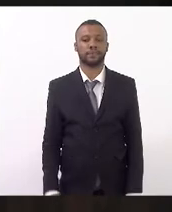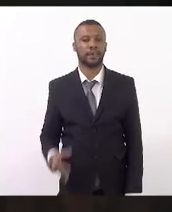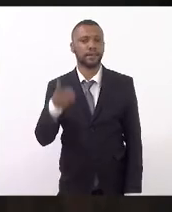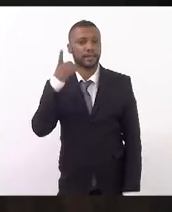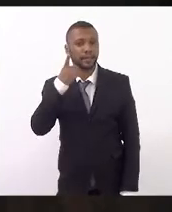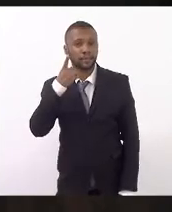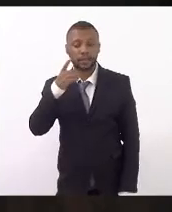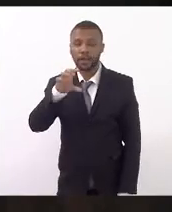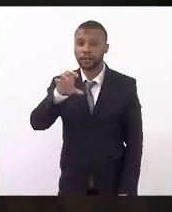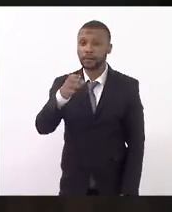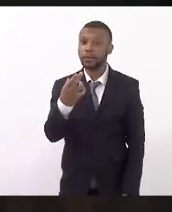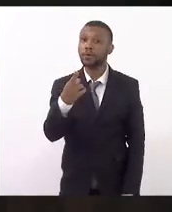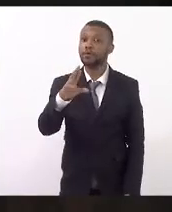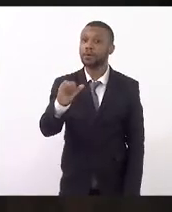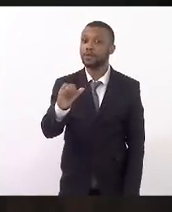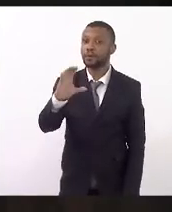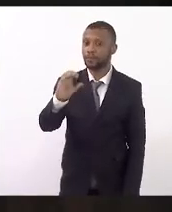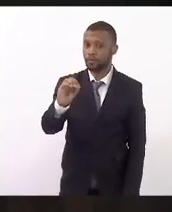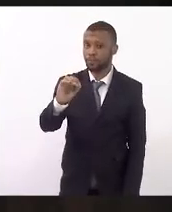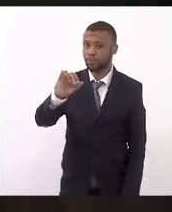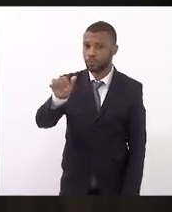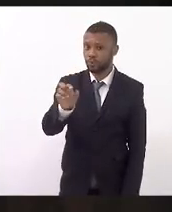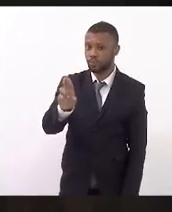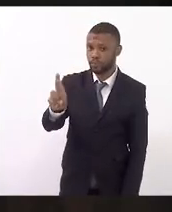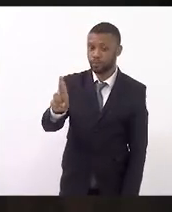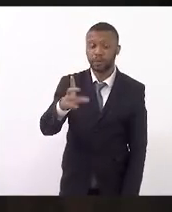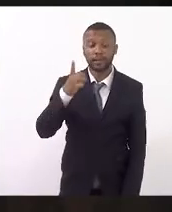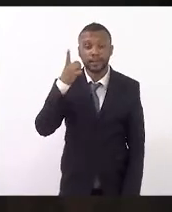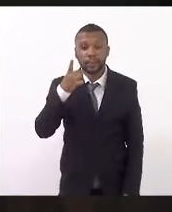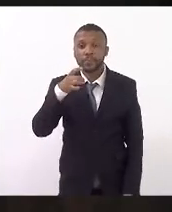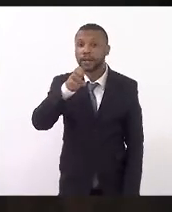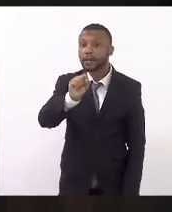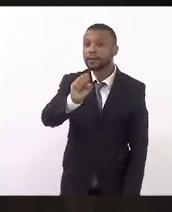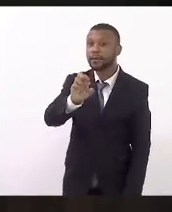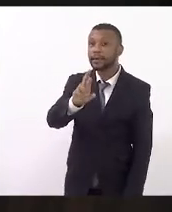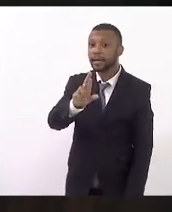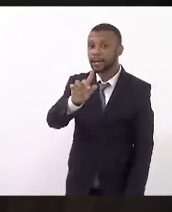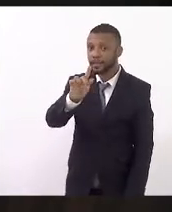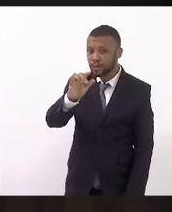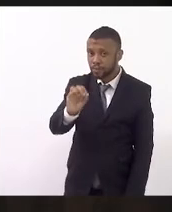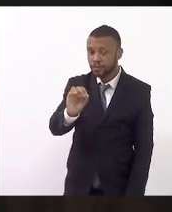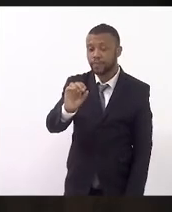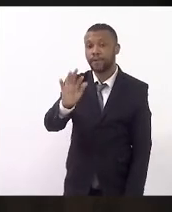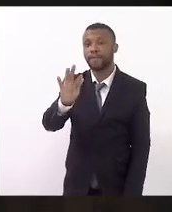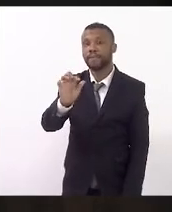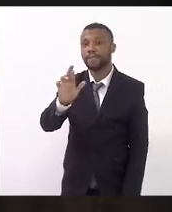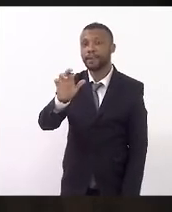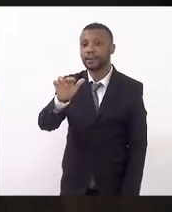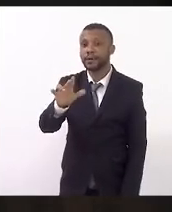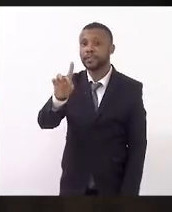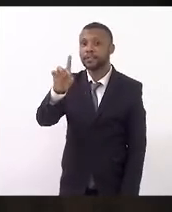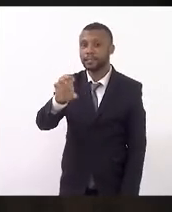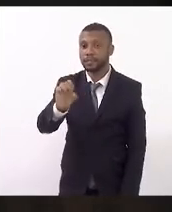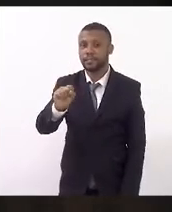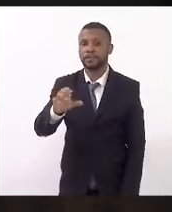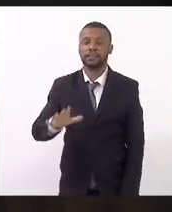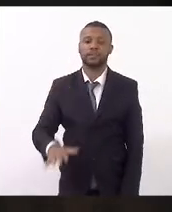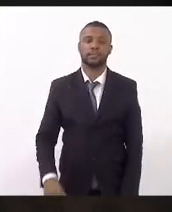deputado Eurico Júnior, deputado Sérgio Fernandes,